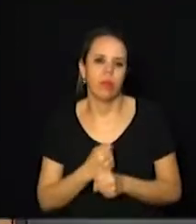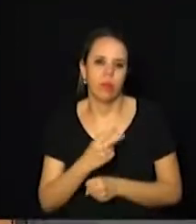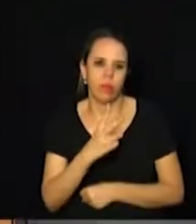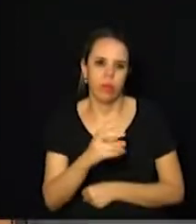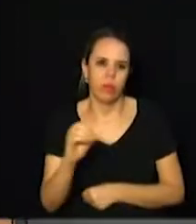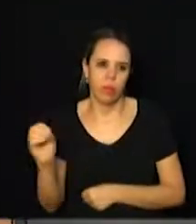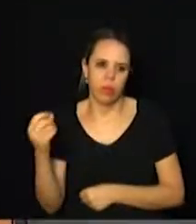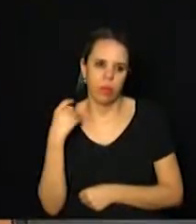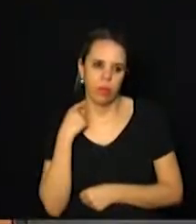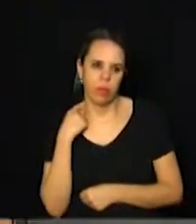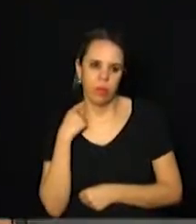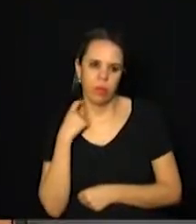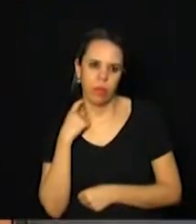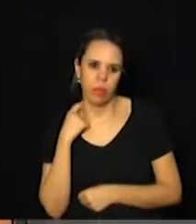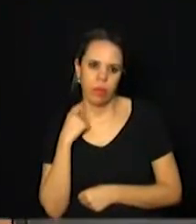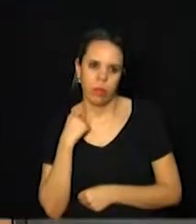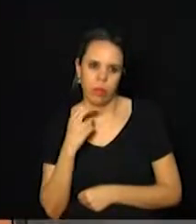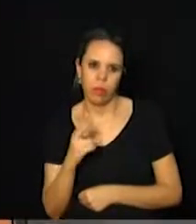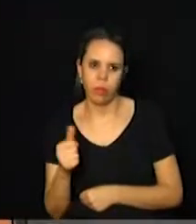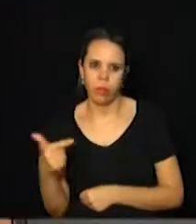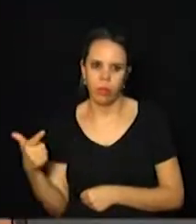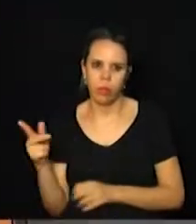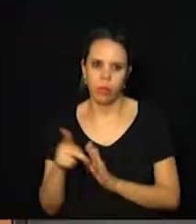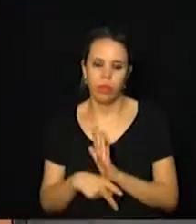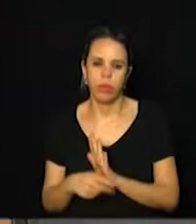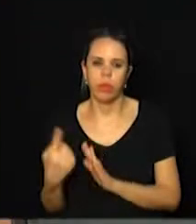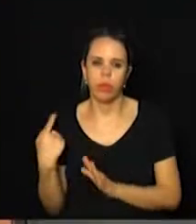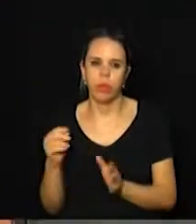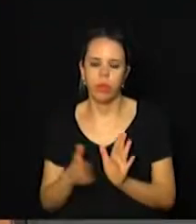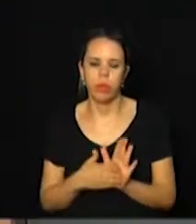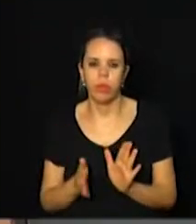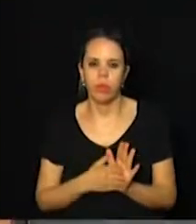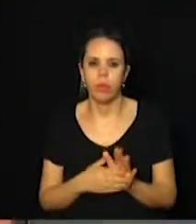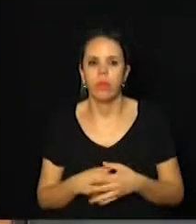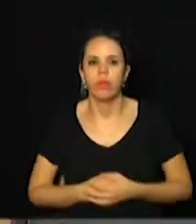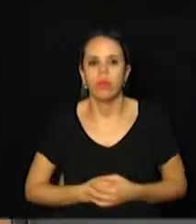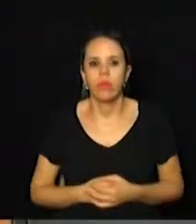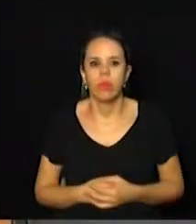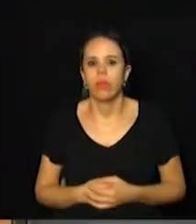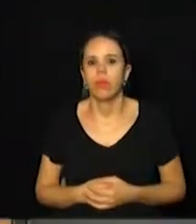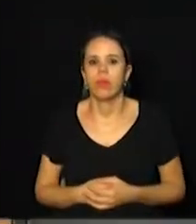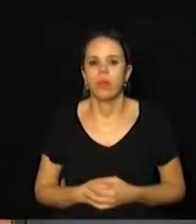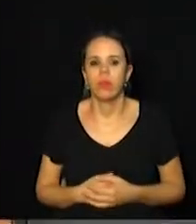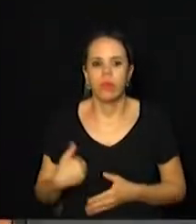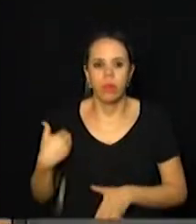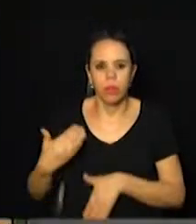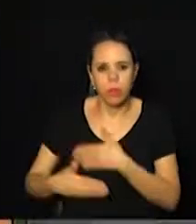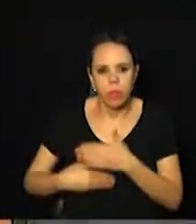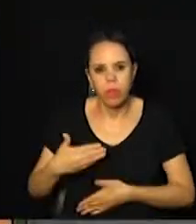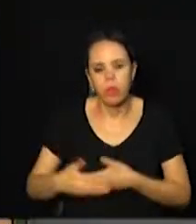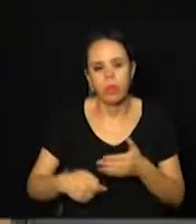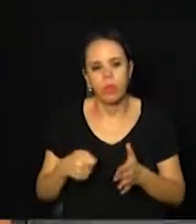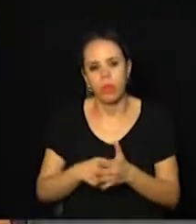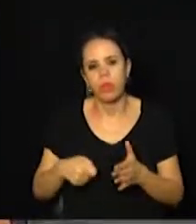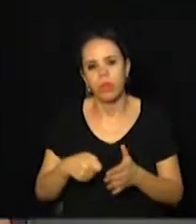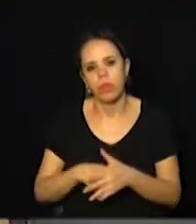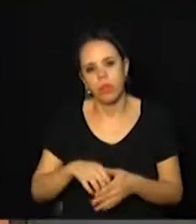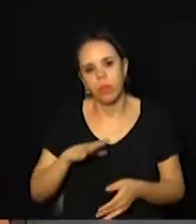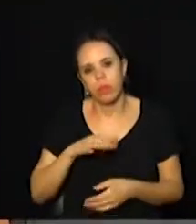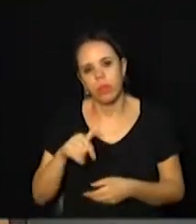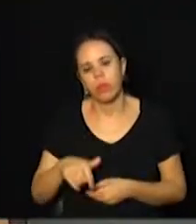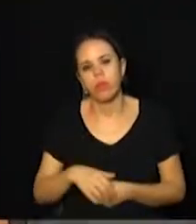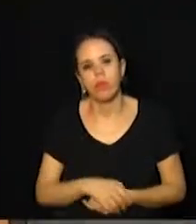2000 né foi 2002 acho que o projeto que nós propusemos a gente vinha no enfrentamento aqui na cidade